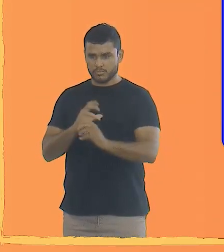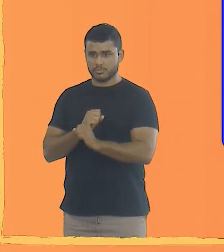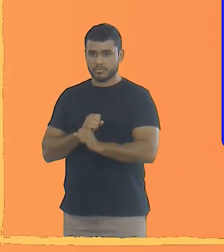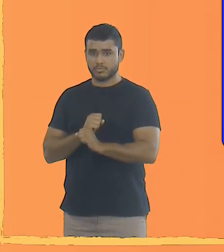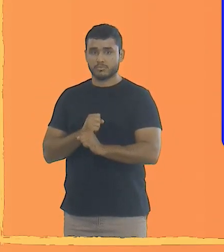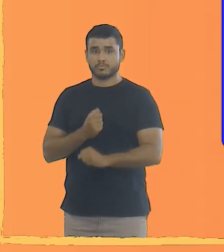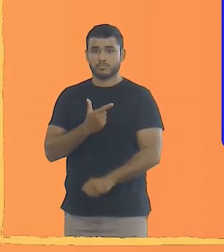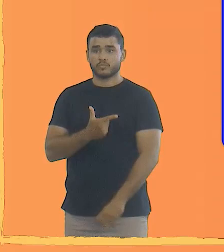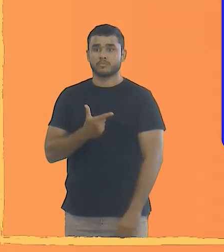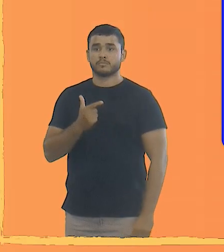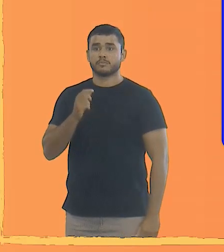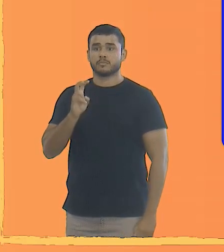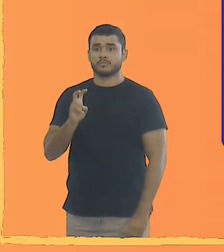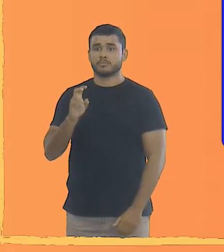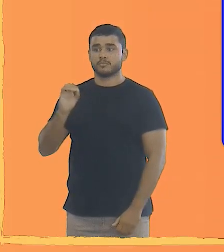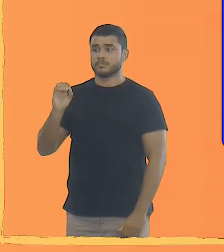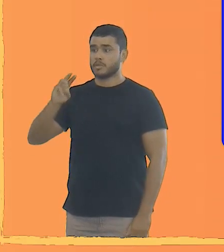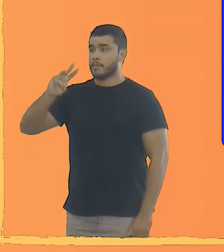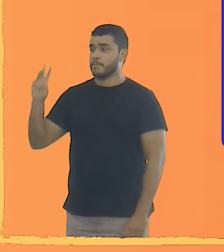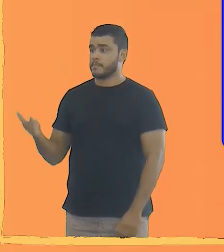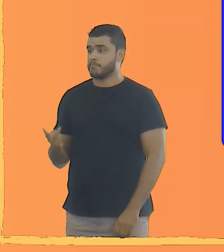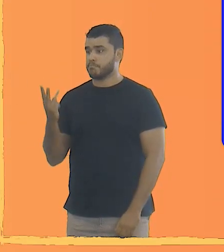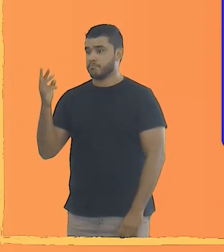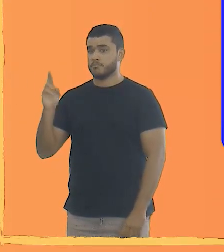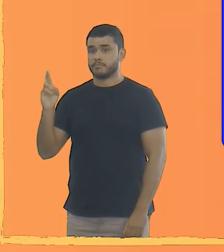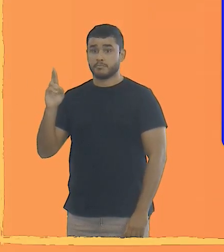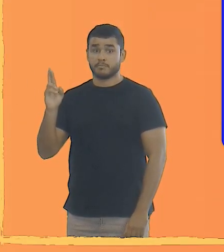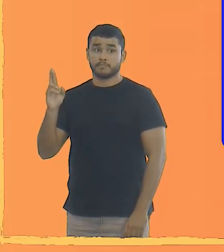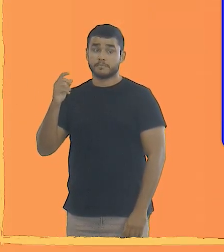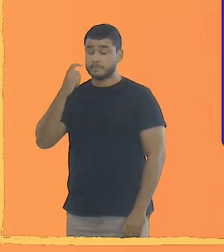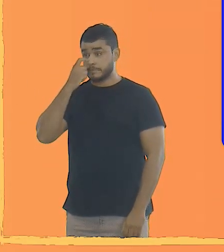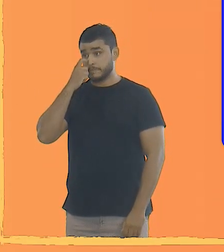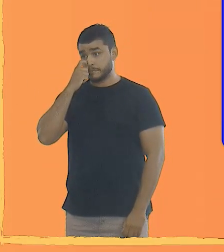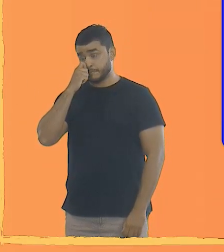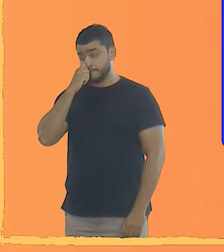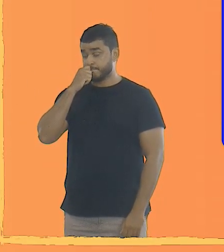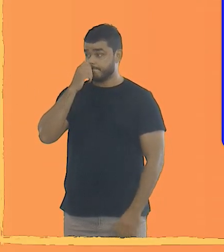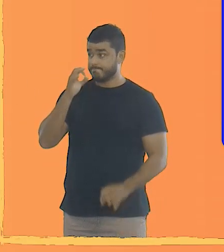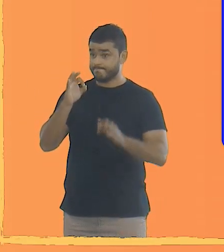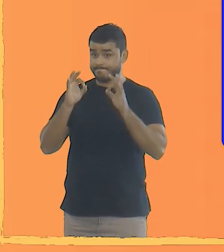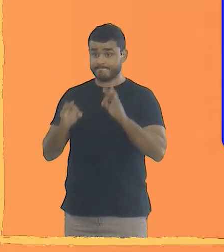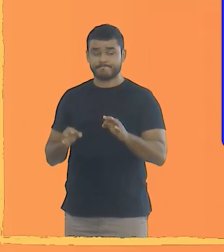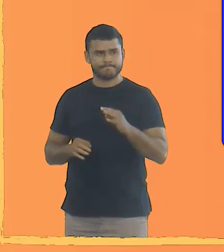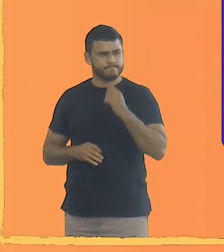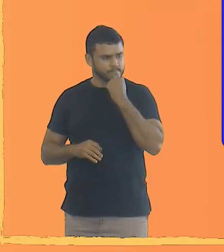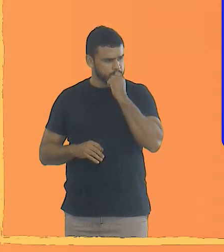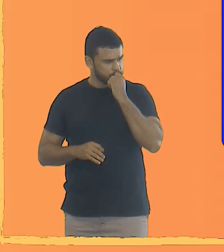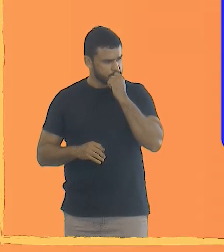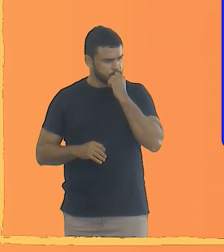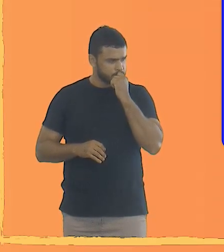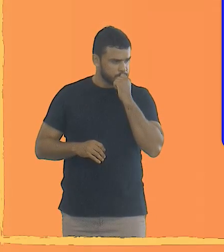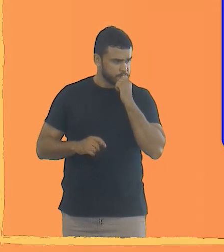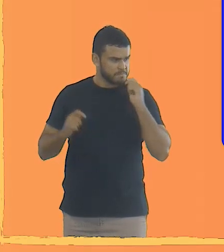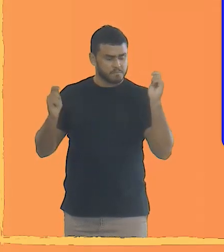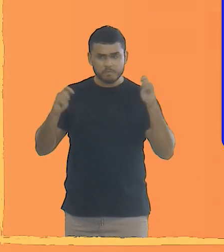de 250 milhões de reais para garantir que vai ganhar na Mega Sena. Alexandre, mas se eu tiver esse